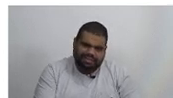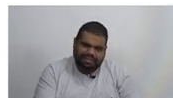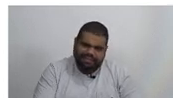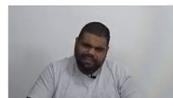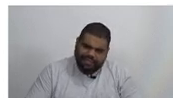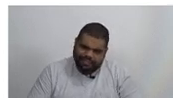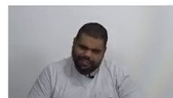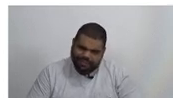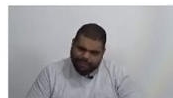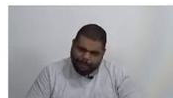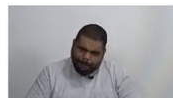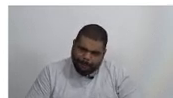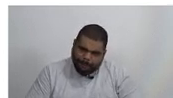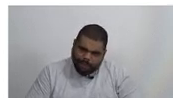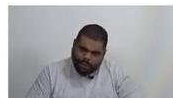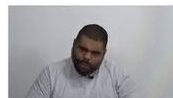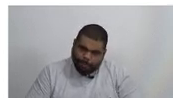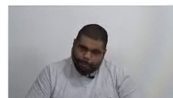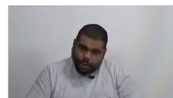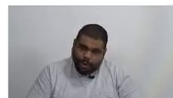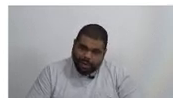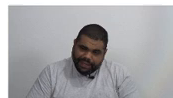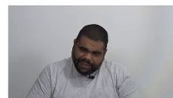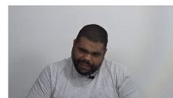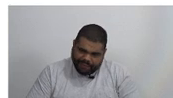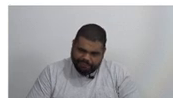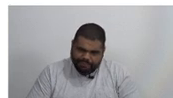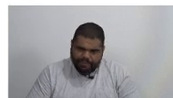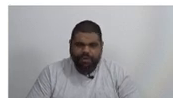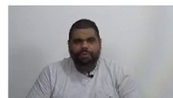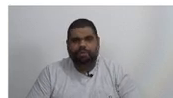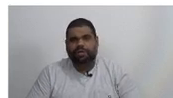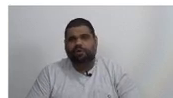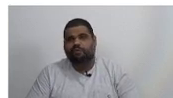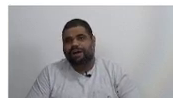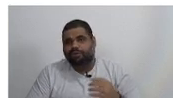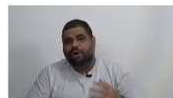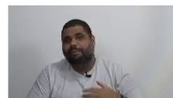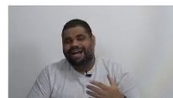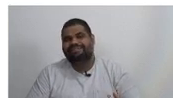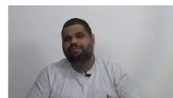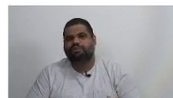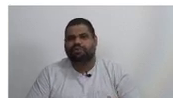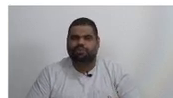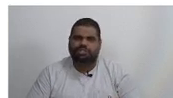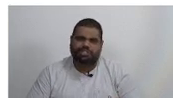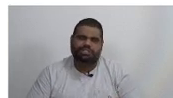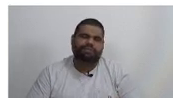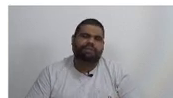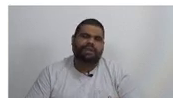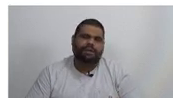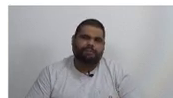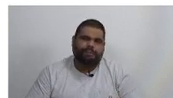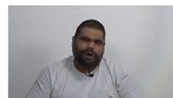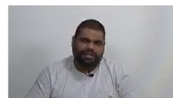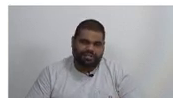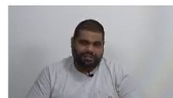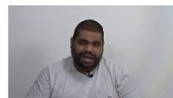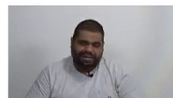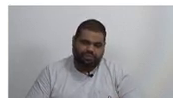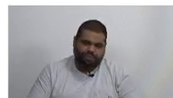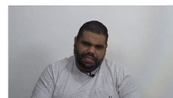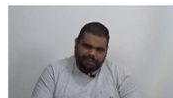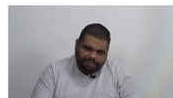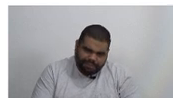seria 63. Por quê? Porque o valor máximo que o x